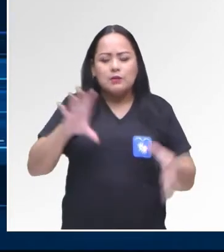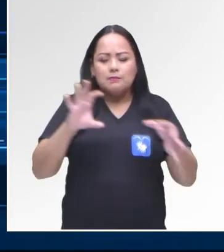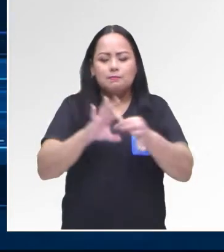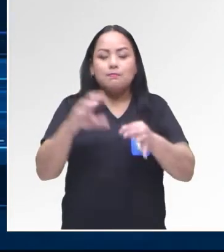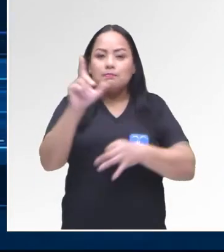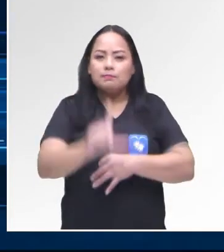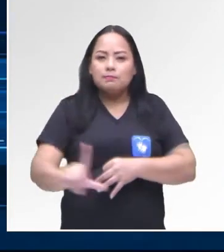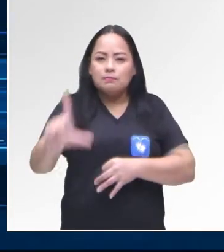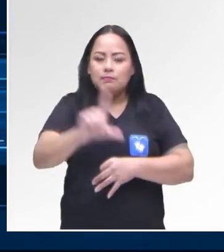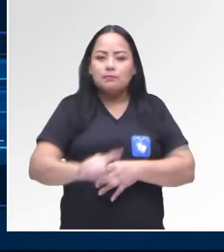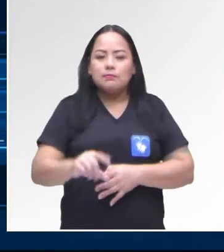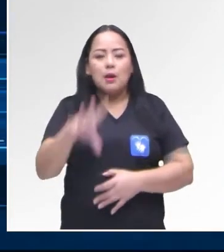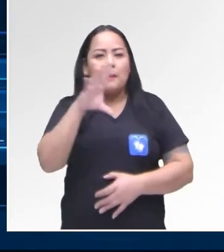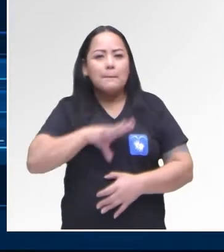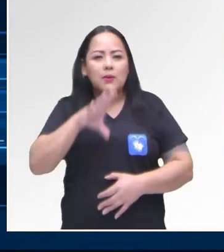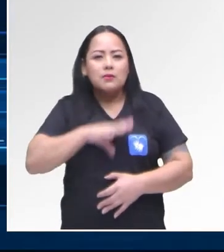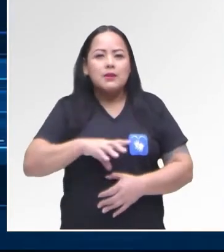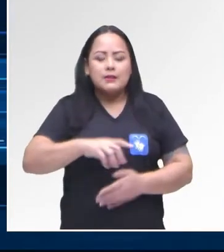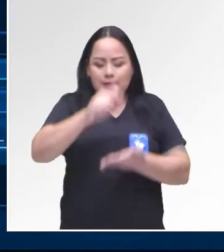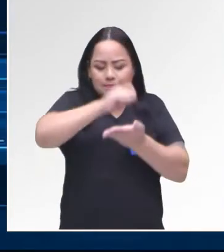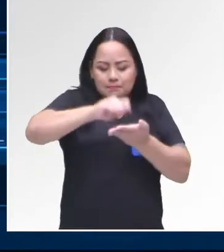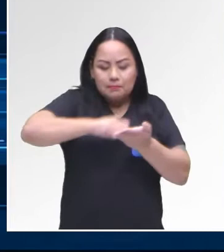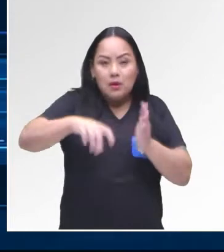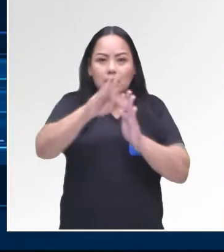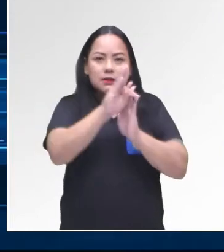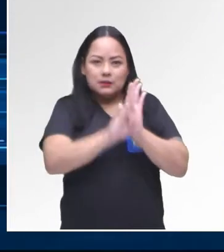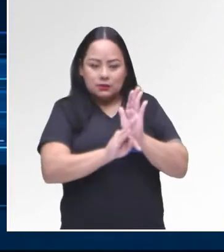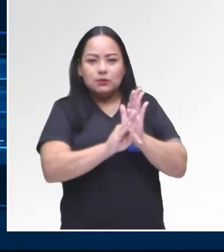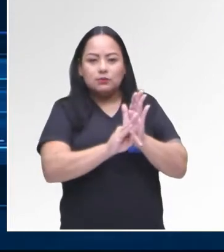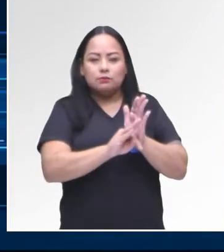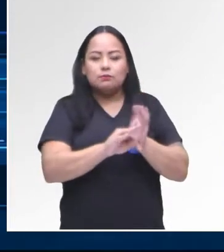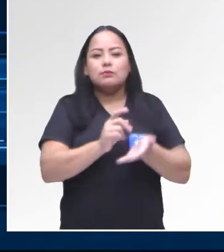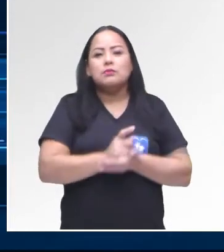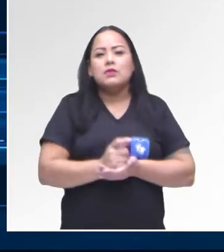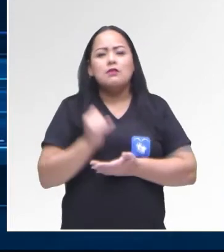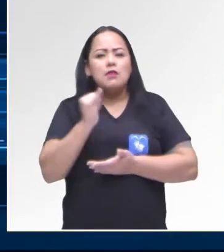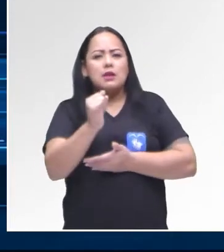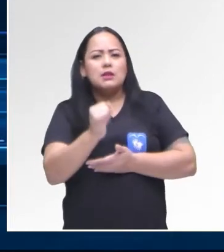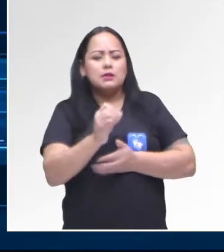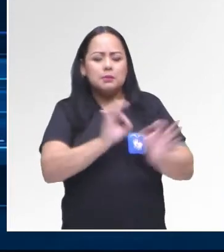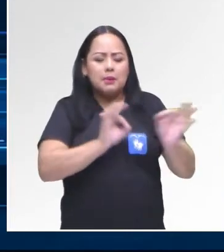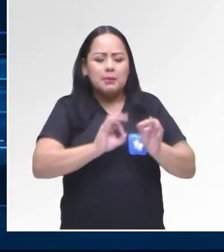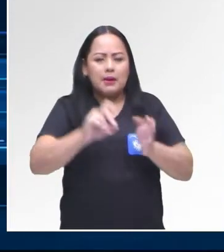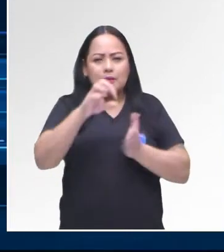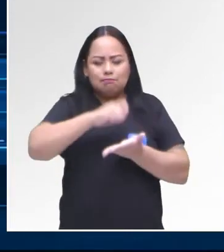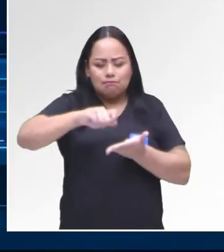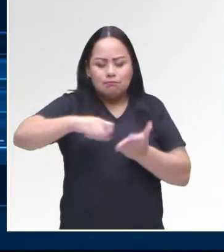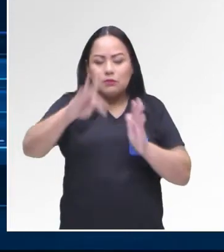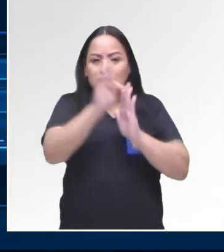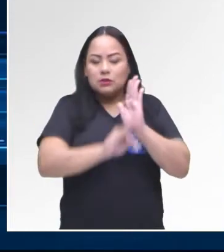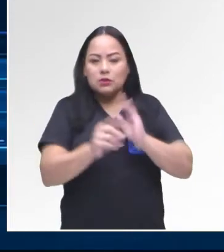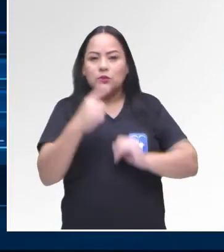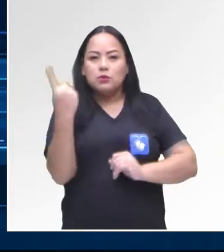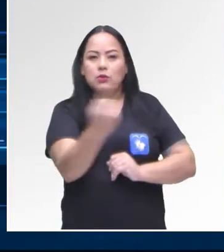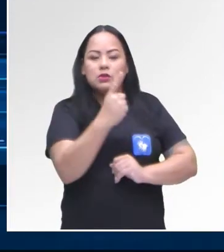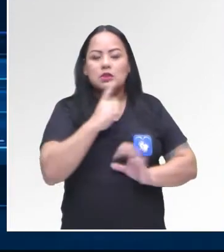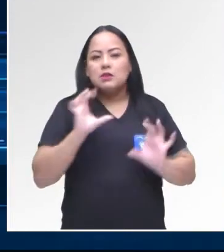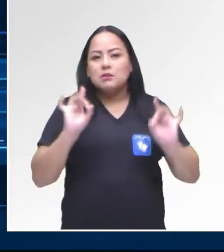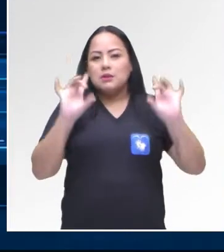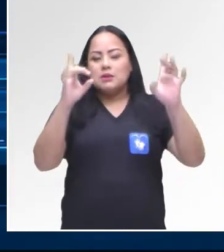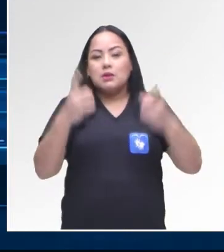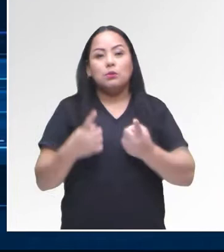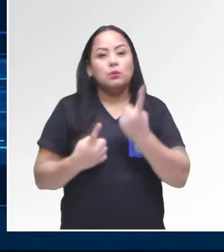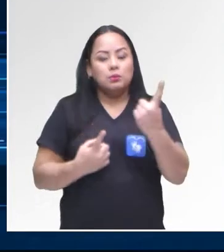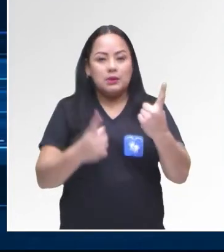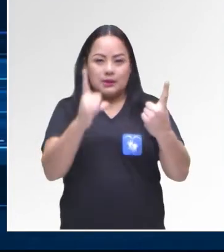literatura, língua portuguesa é produção textual. E falando em produção textual, nós temos em especial uma